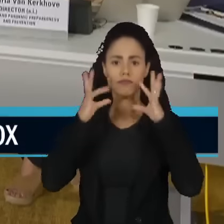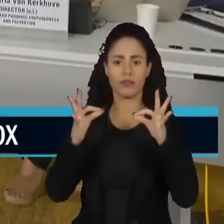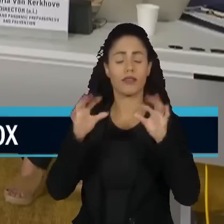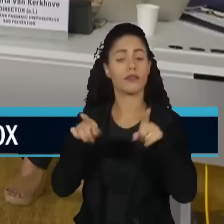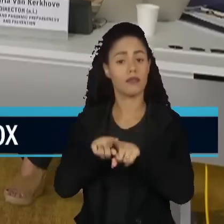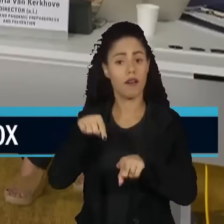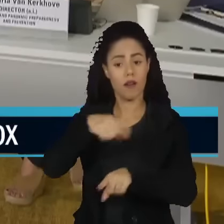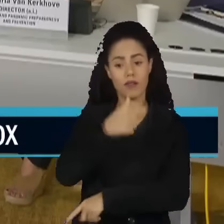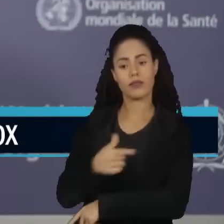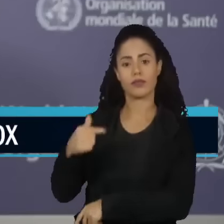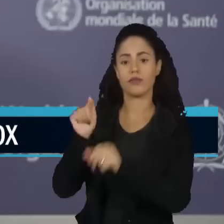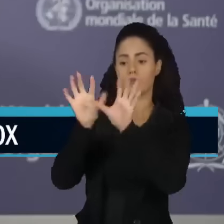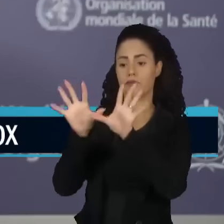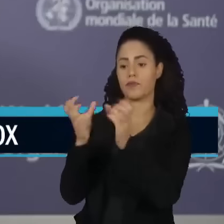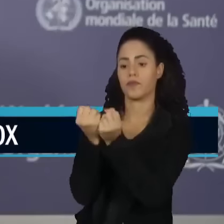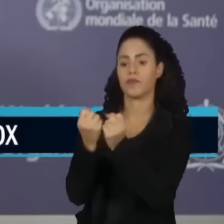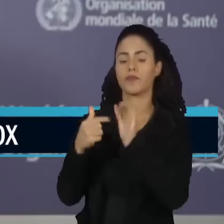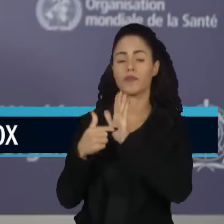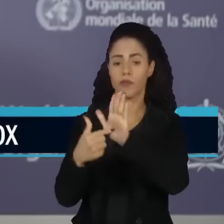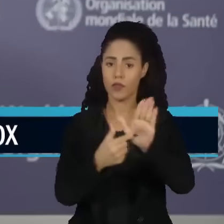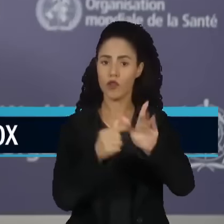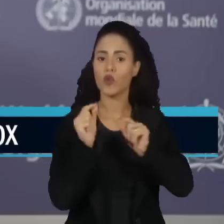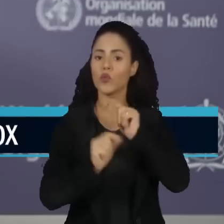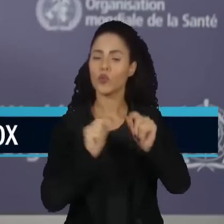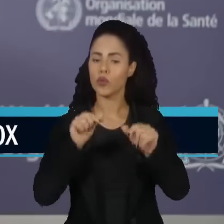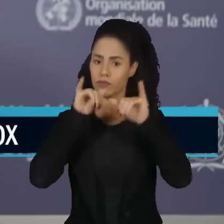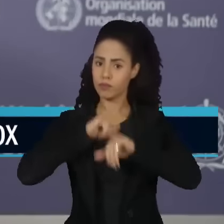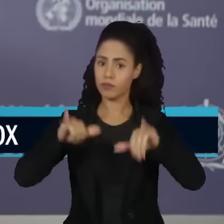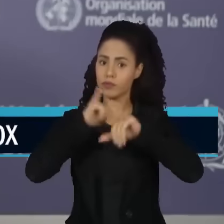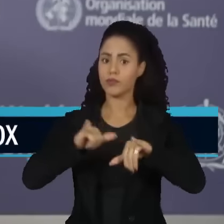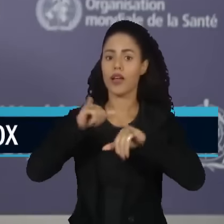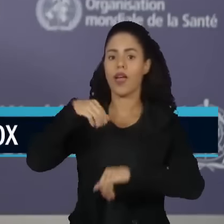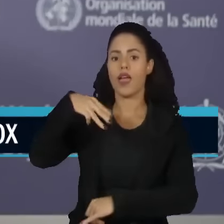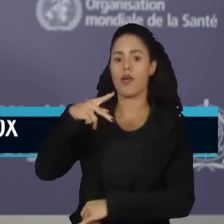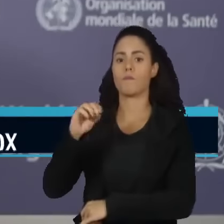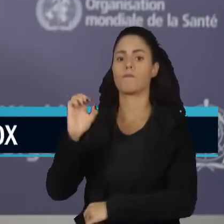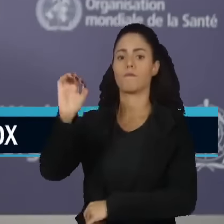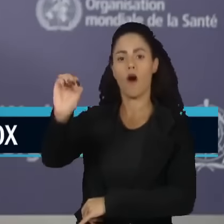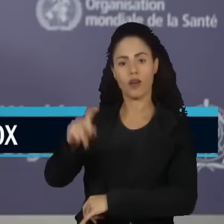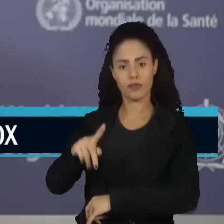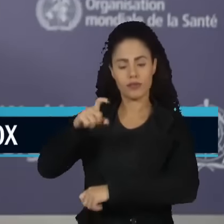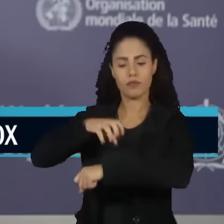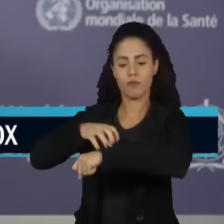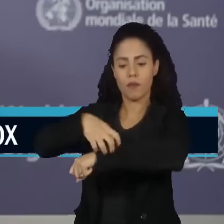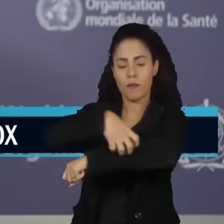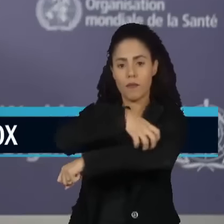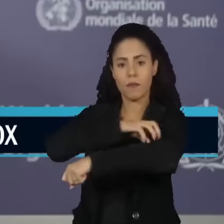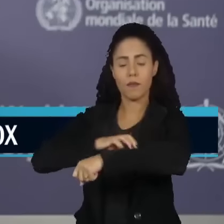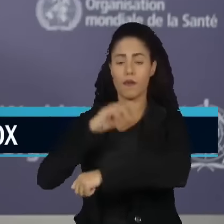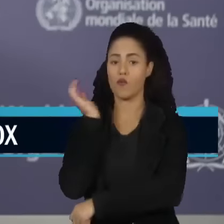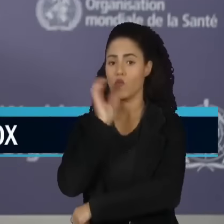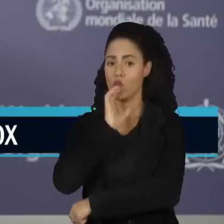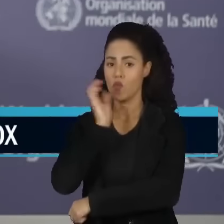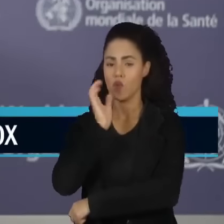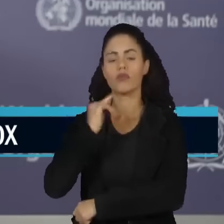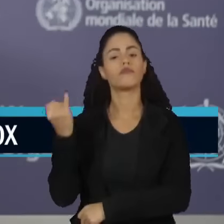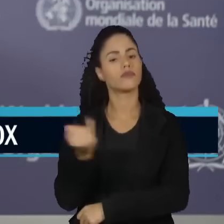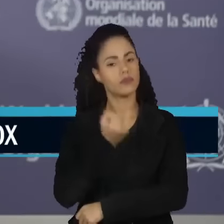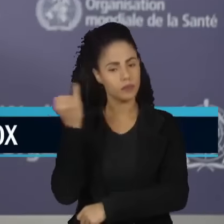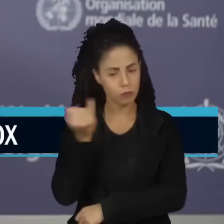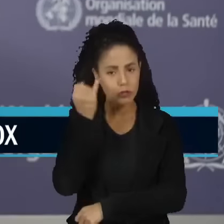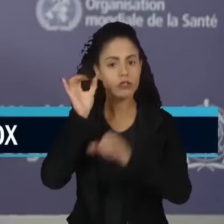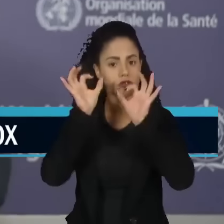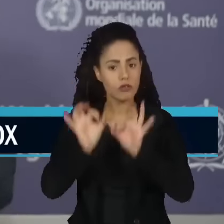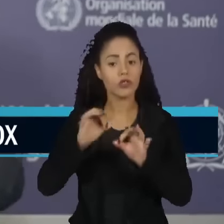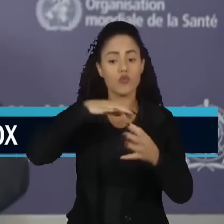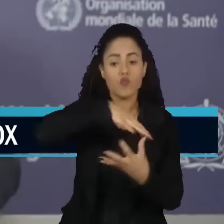semana a Organização Mundial da declarou AX como uma emergência em saúde pública de importância